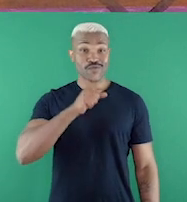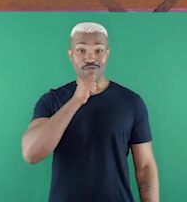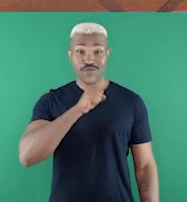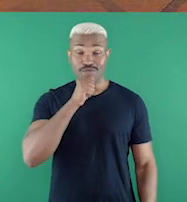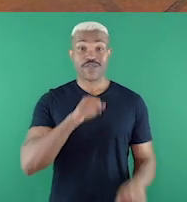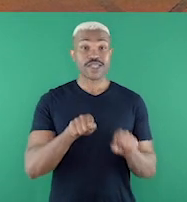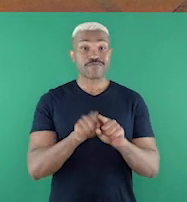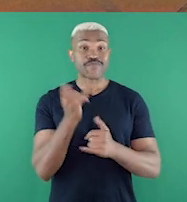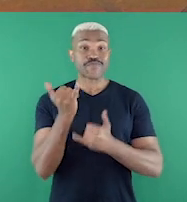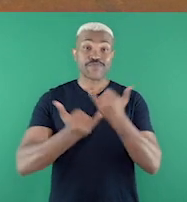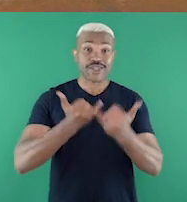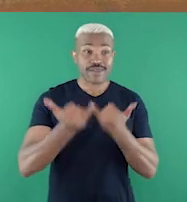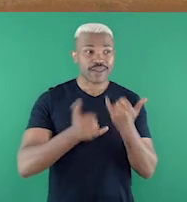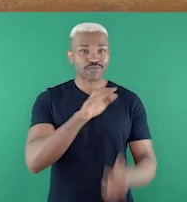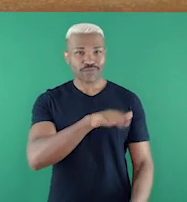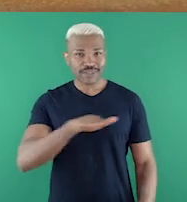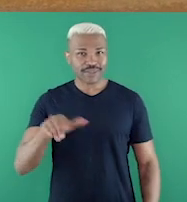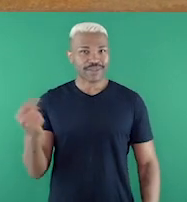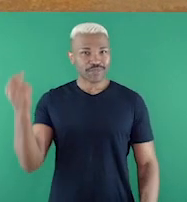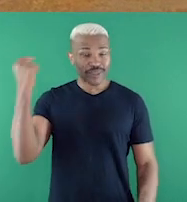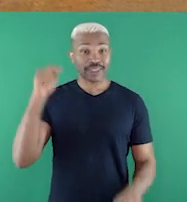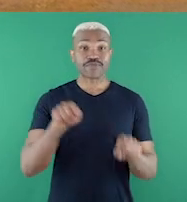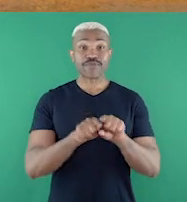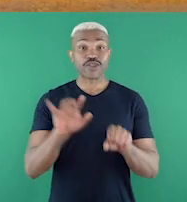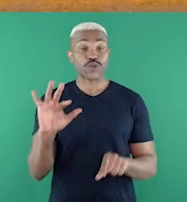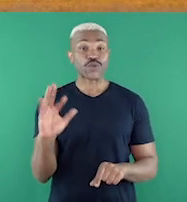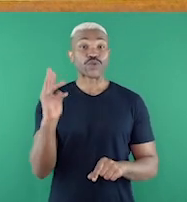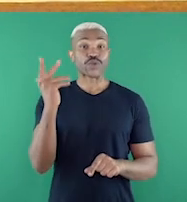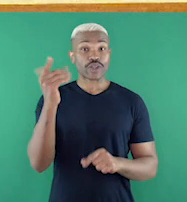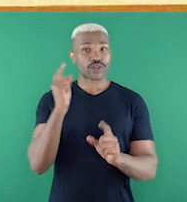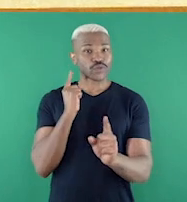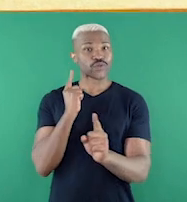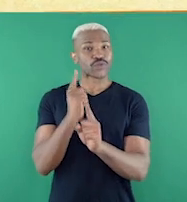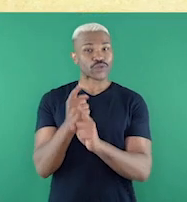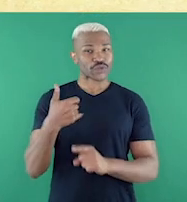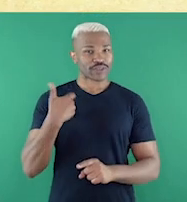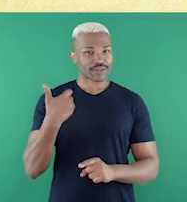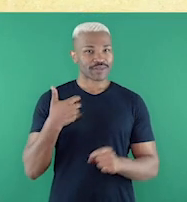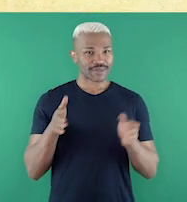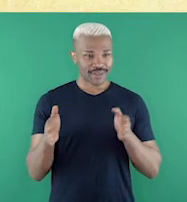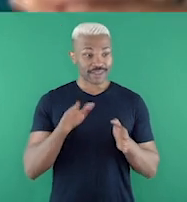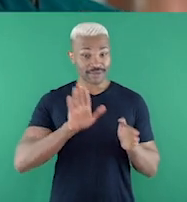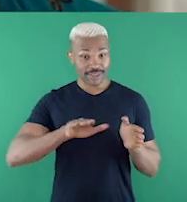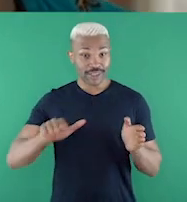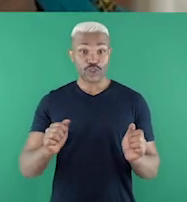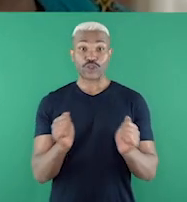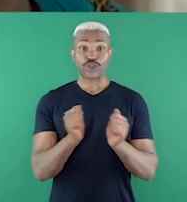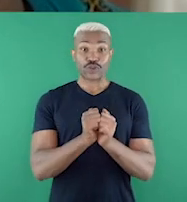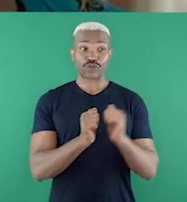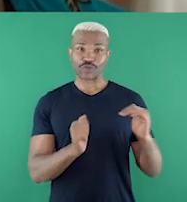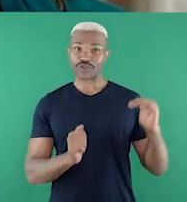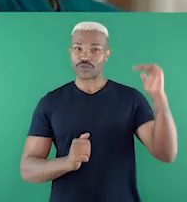meus brinquedos de infância e o que acontece muitas vezes nesse encontro de geração das crianças com os